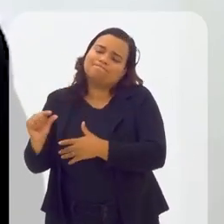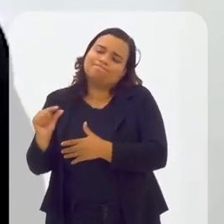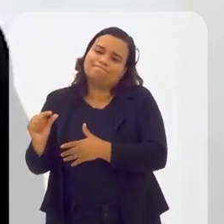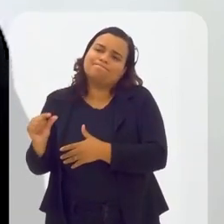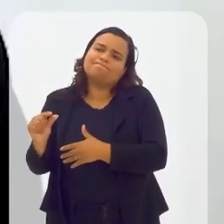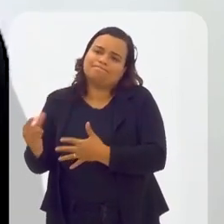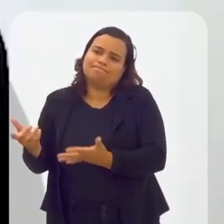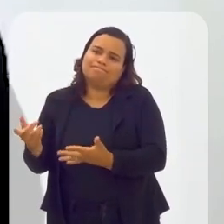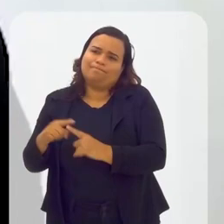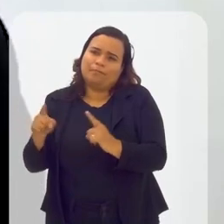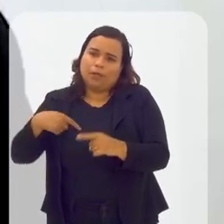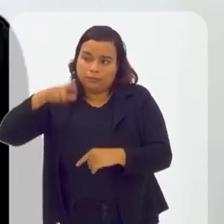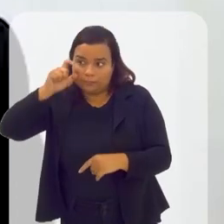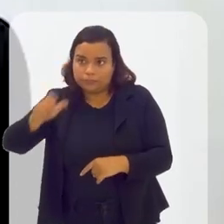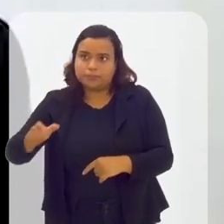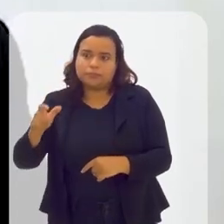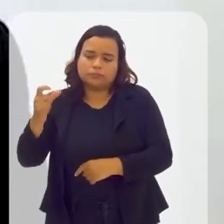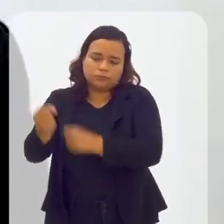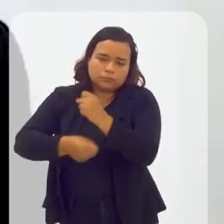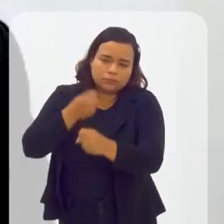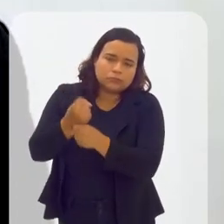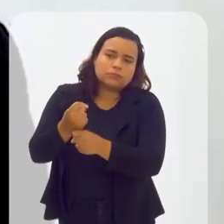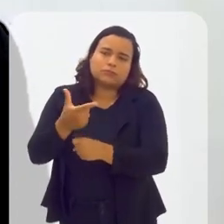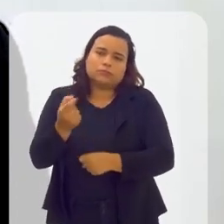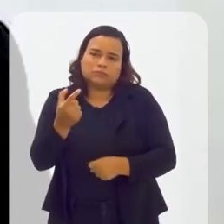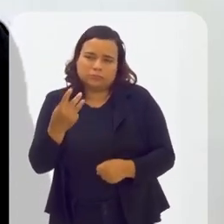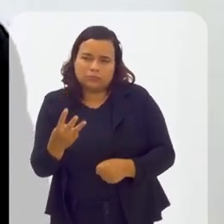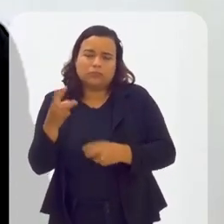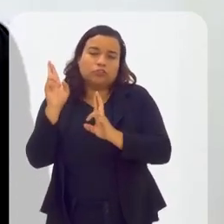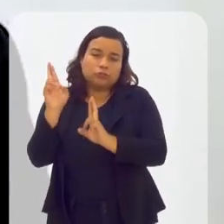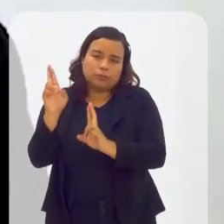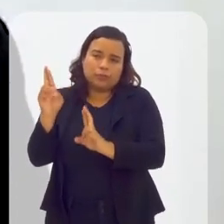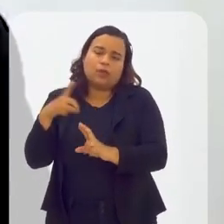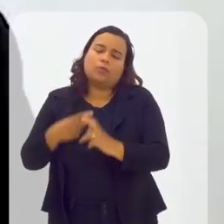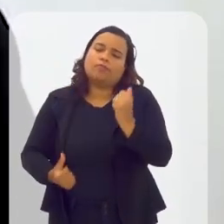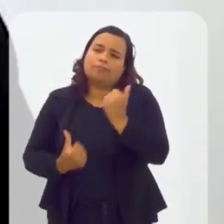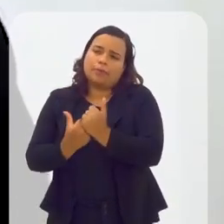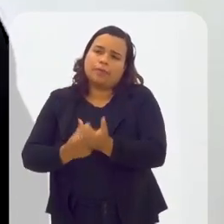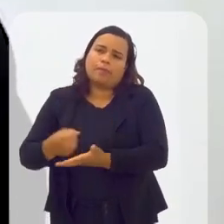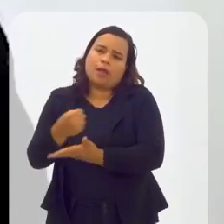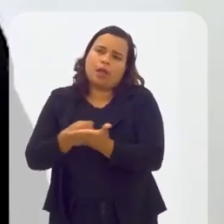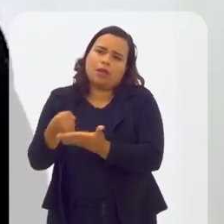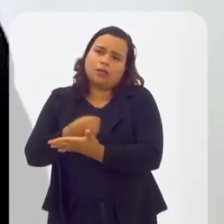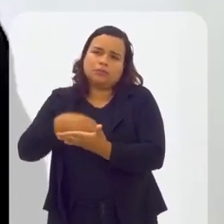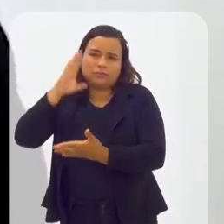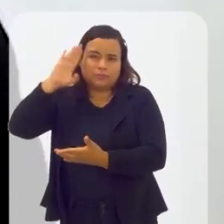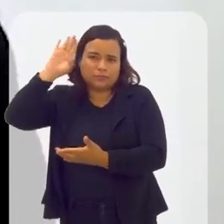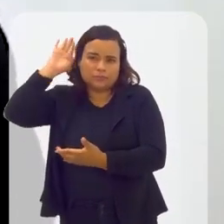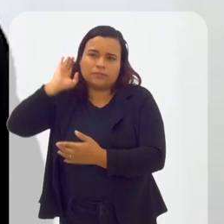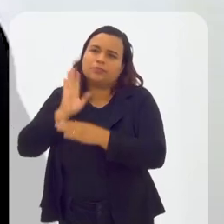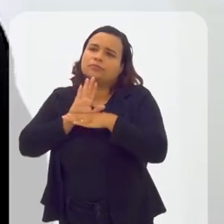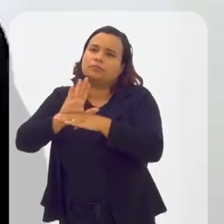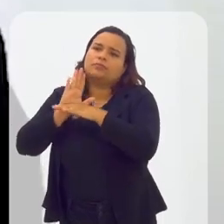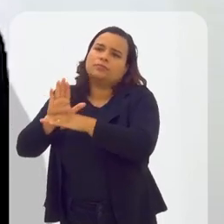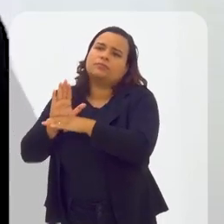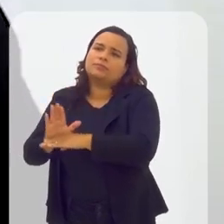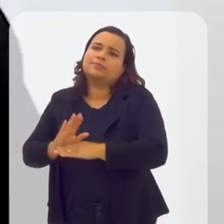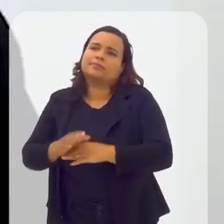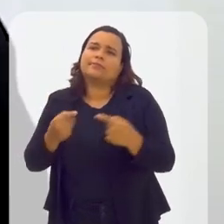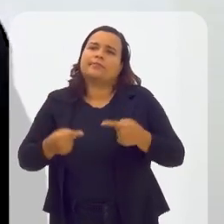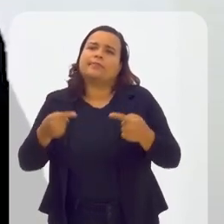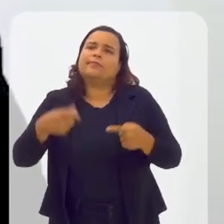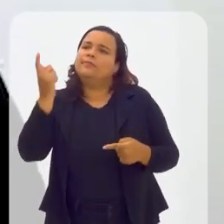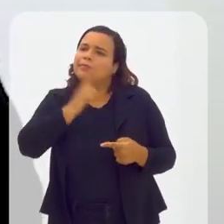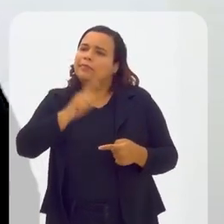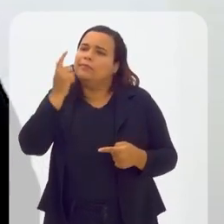pobre no momento, mas é uma ambição que eu tenho, espero o ano que vem ter uma base acadêmica para